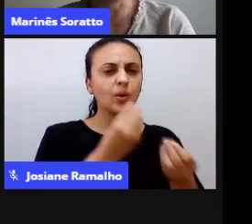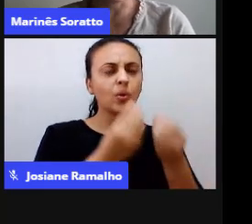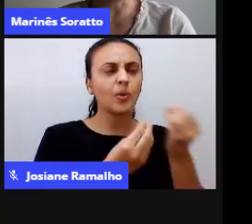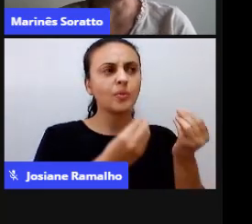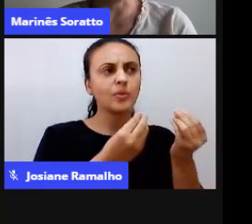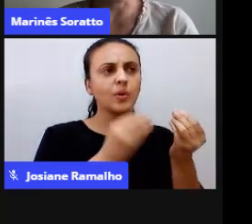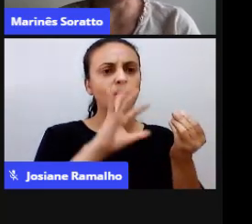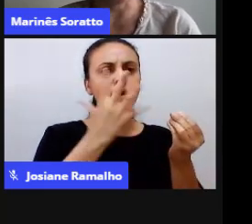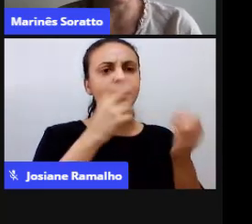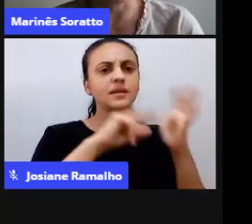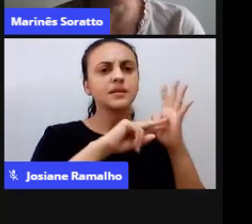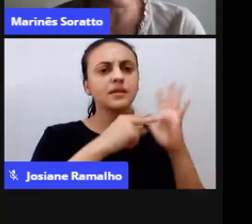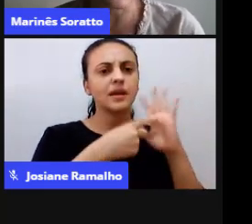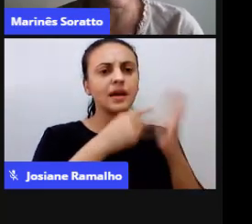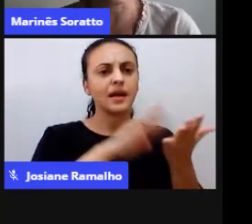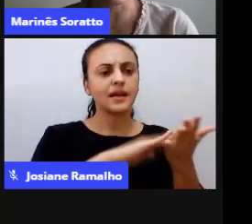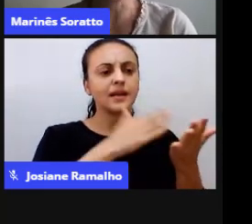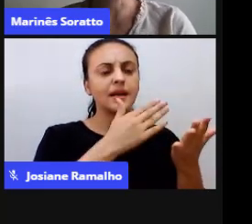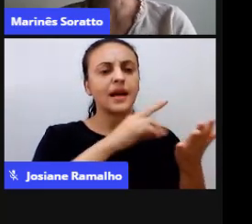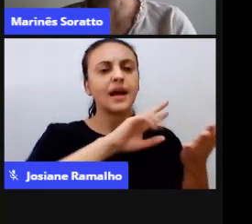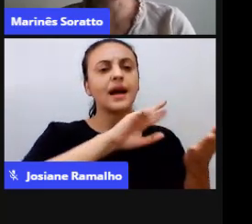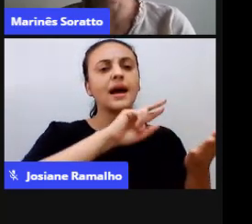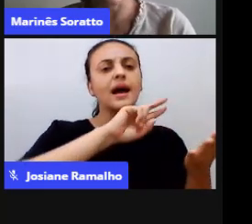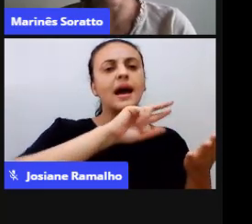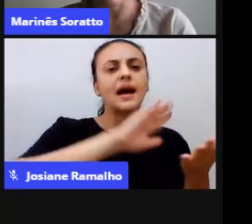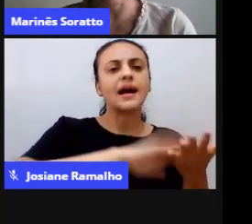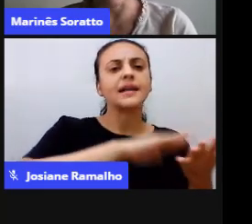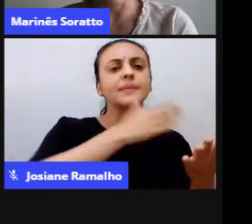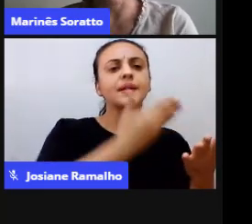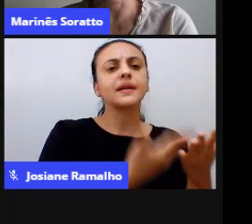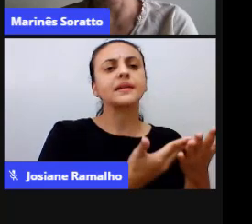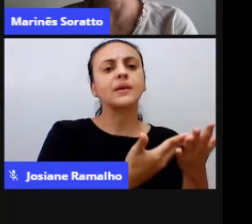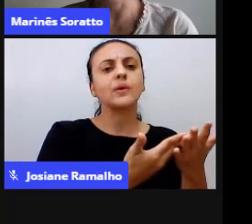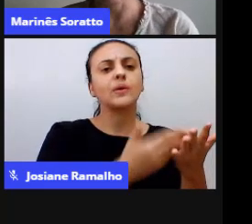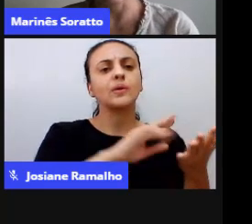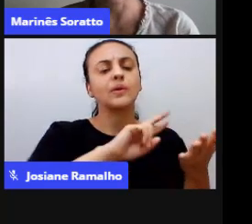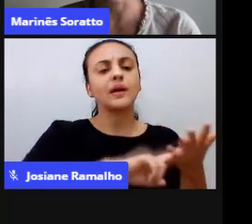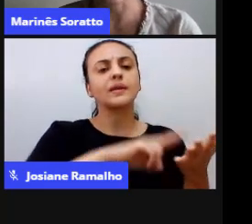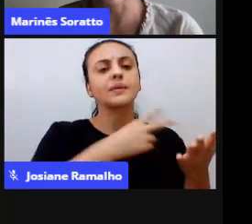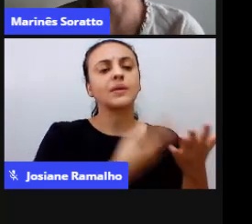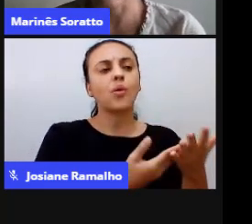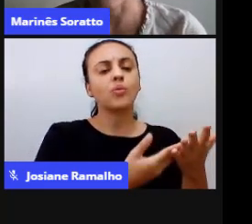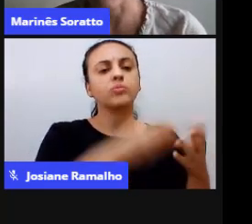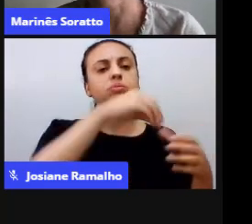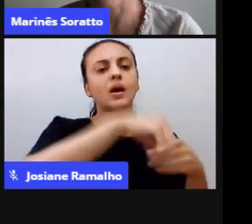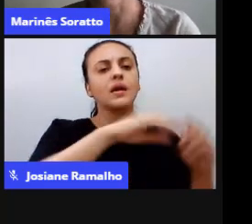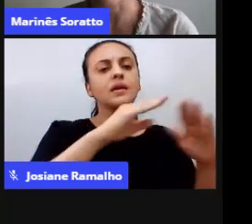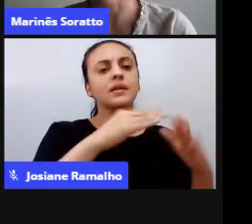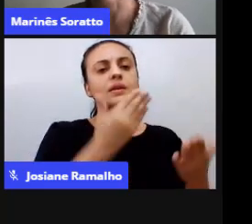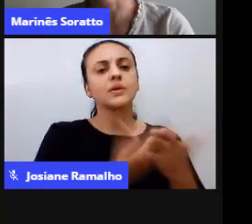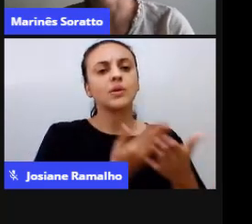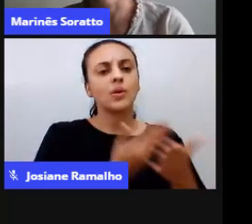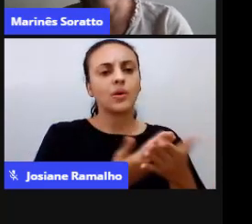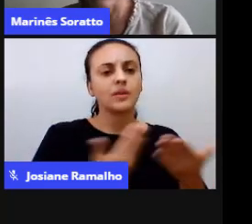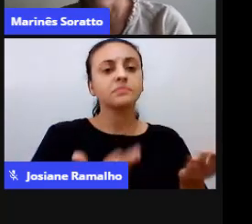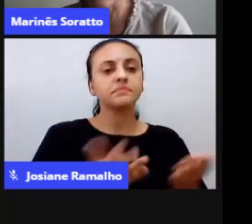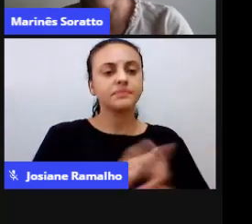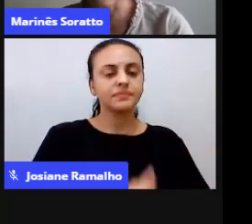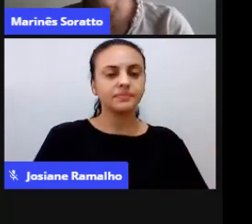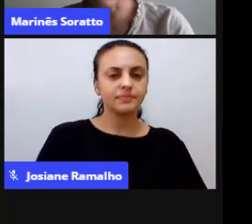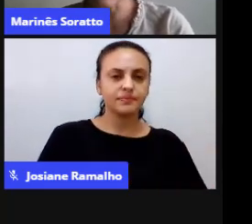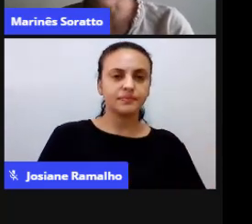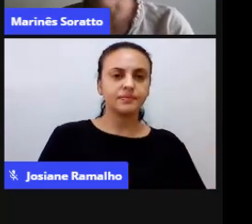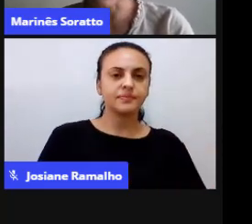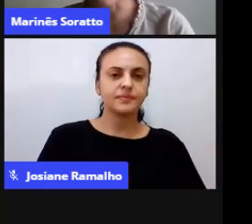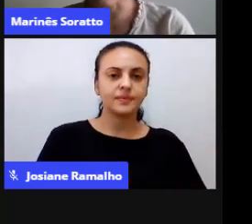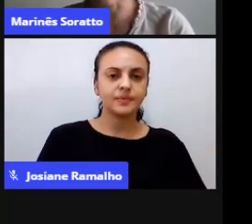é uma lei nova, como a Magali falou, mas ela ainda tensiona um pouco o espaço escolar. Né,